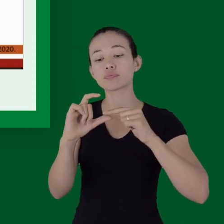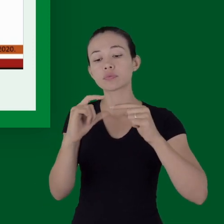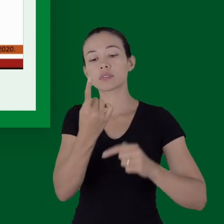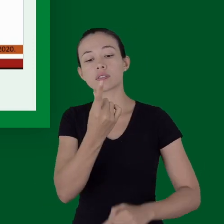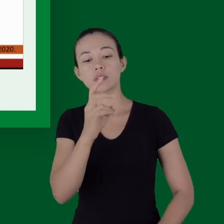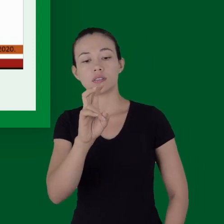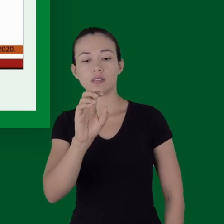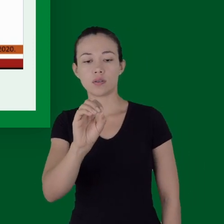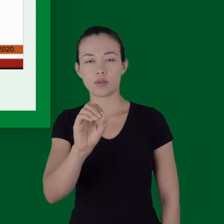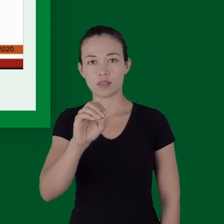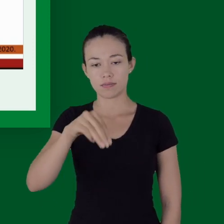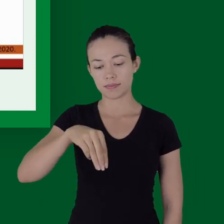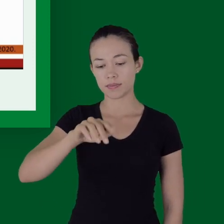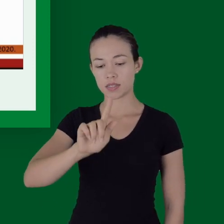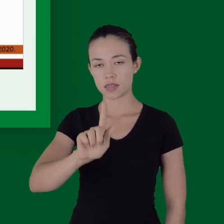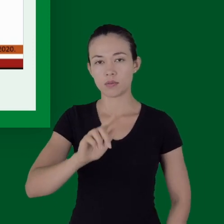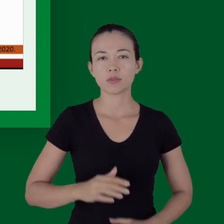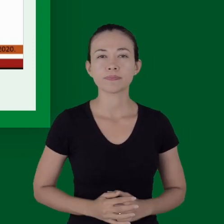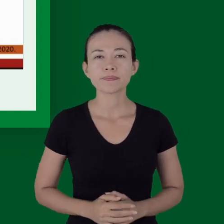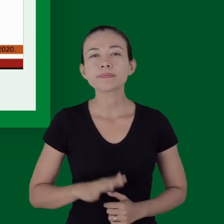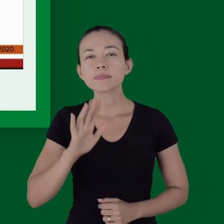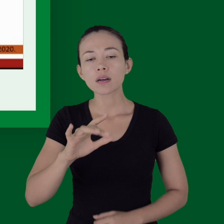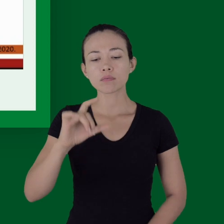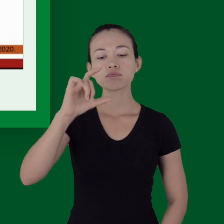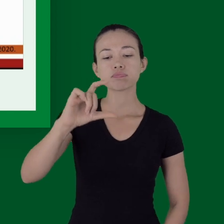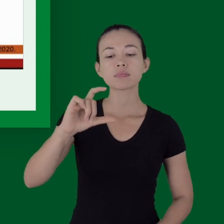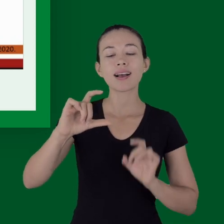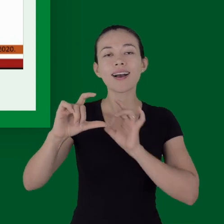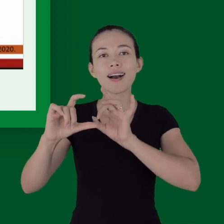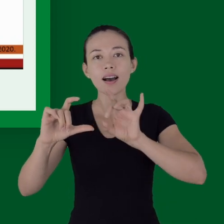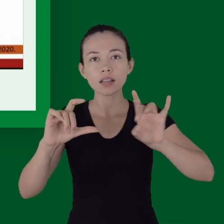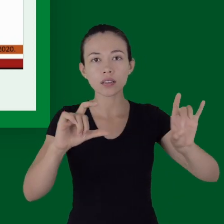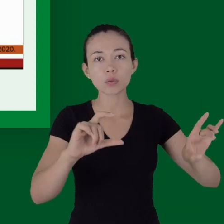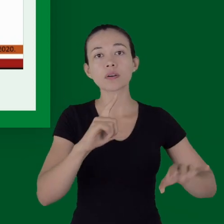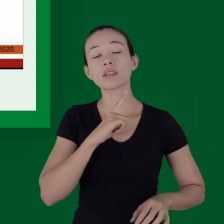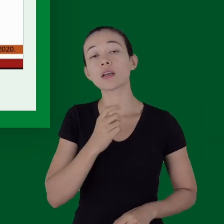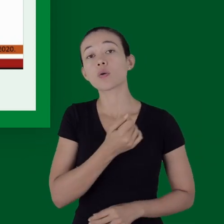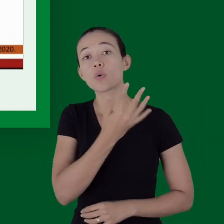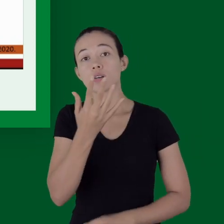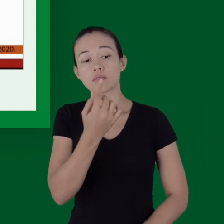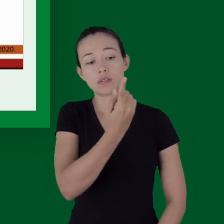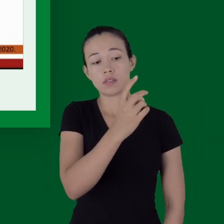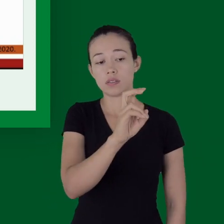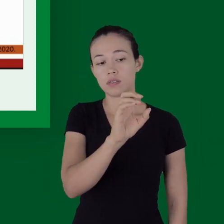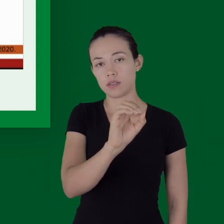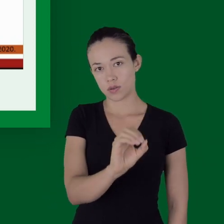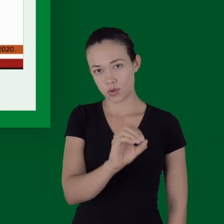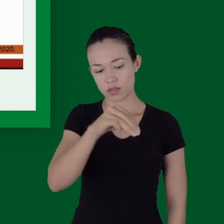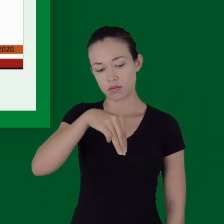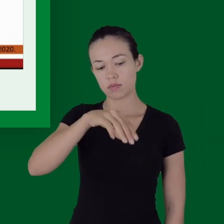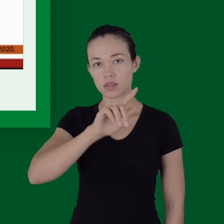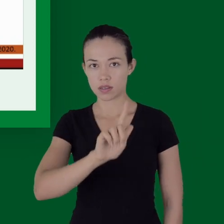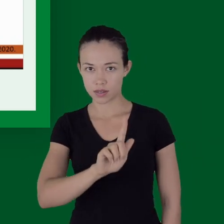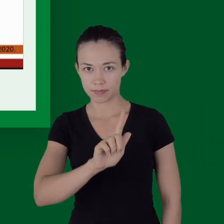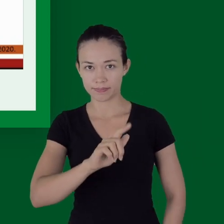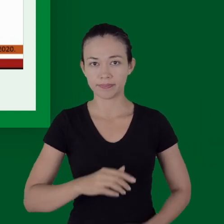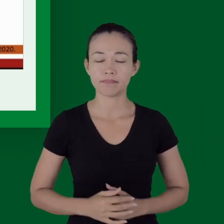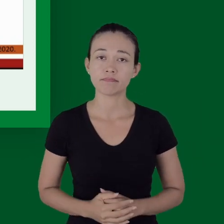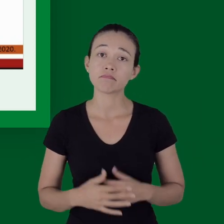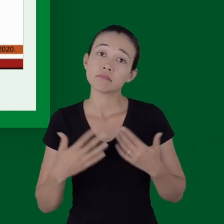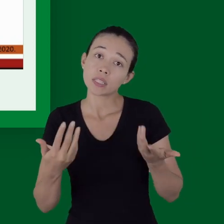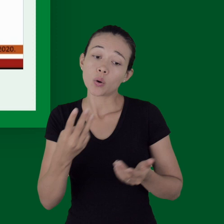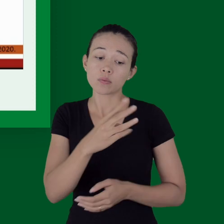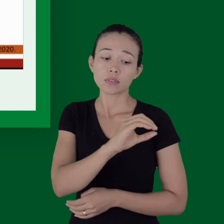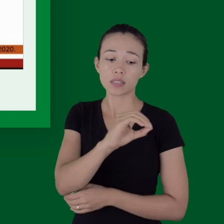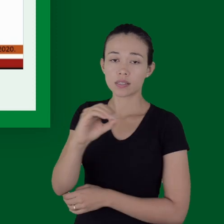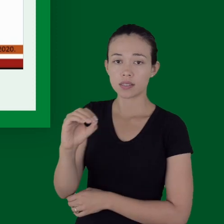na dose de 150. Lembrando que 300 miligramas corresponde a 2 ampolas de amiodarona, tá? A amiodarona é na concentração